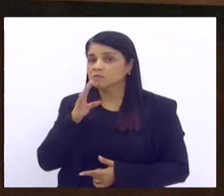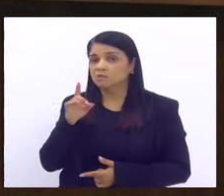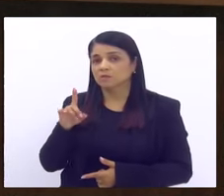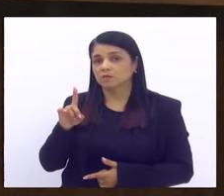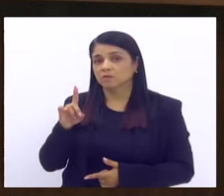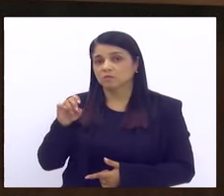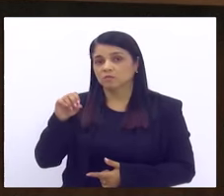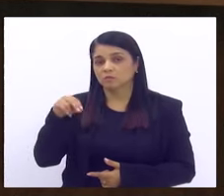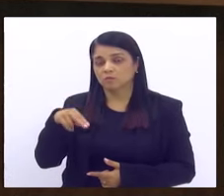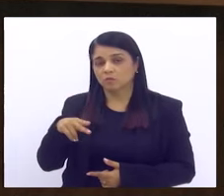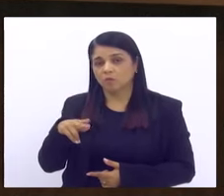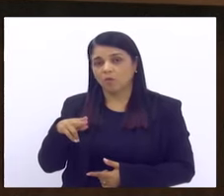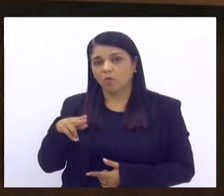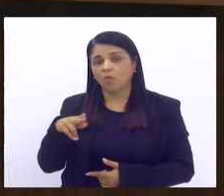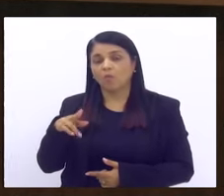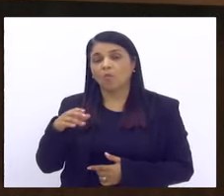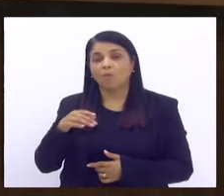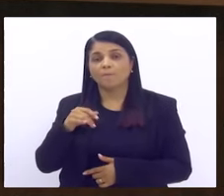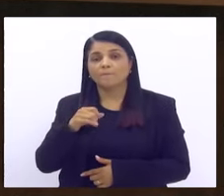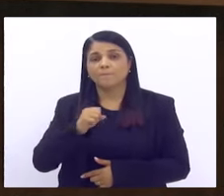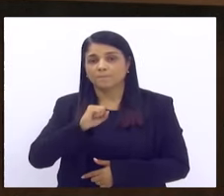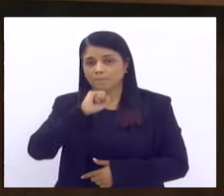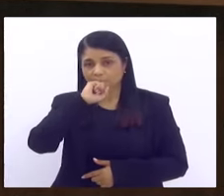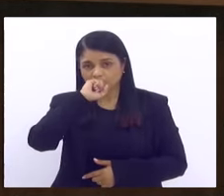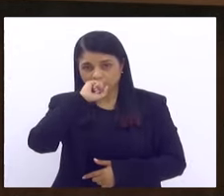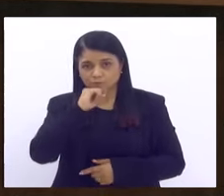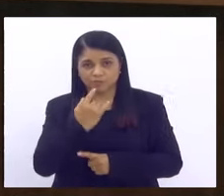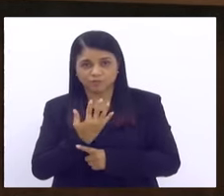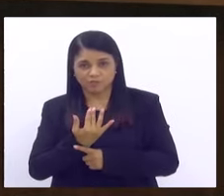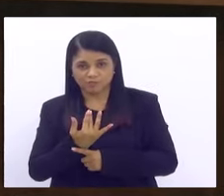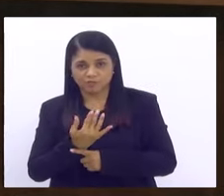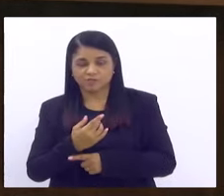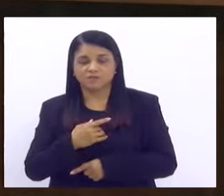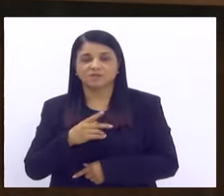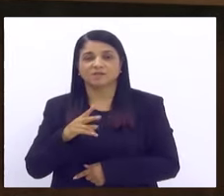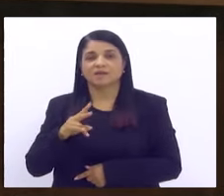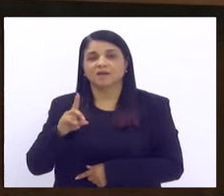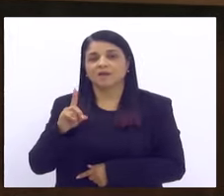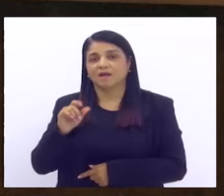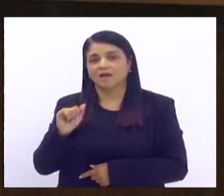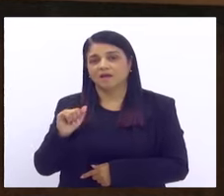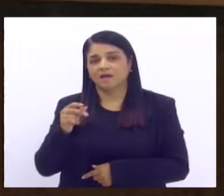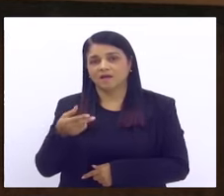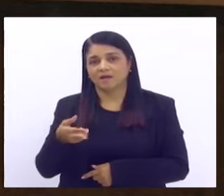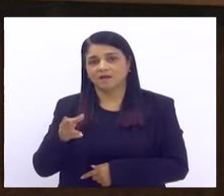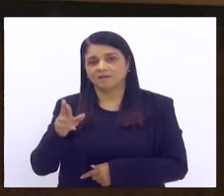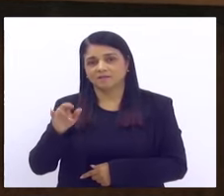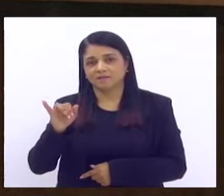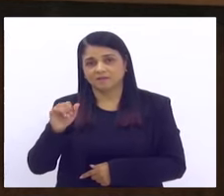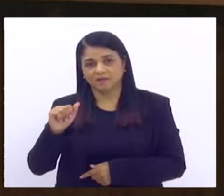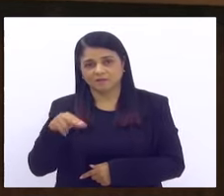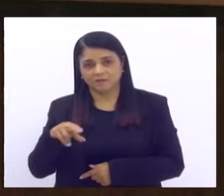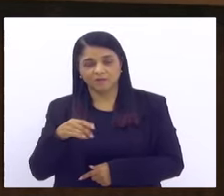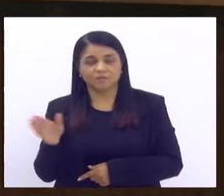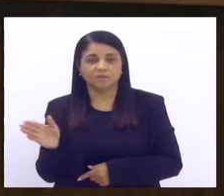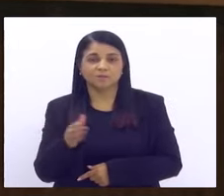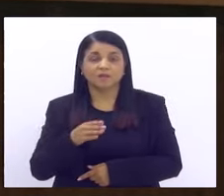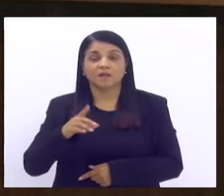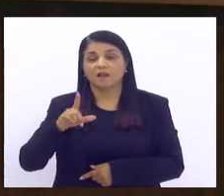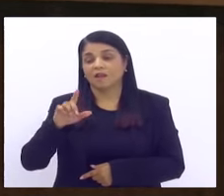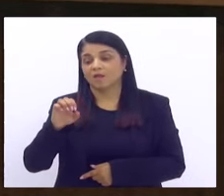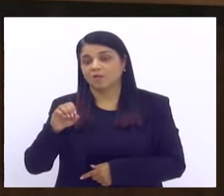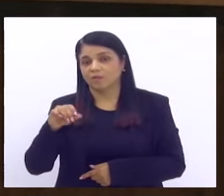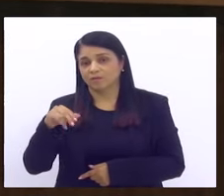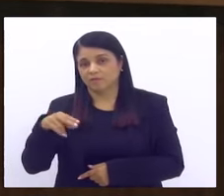tempo, bispo de Caxias, Dom Adriano Casaldáliga, sem contar Leonardo Boff,